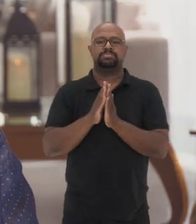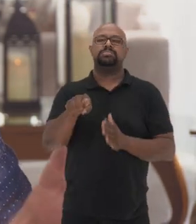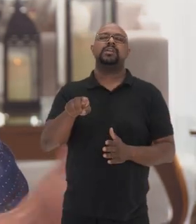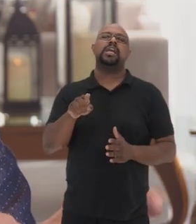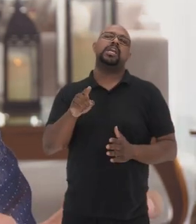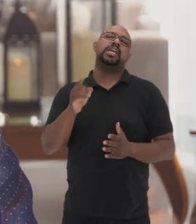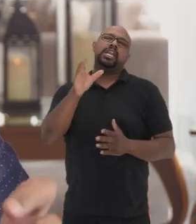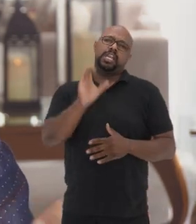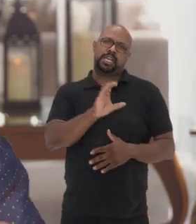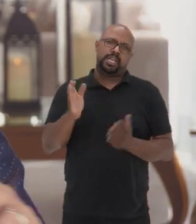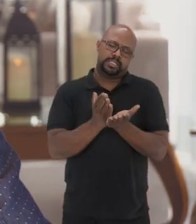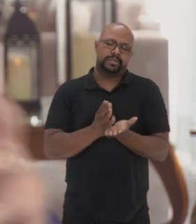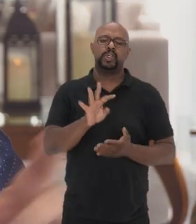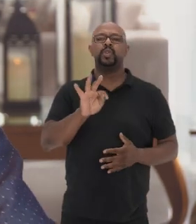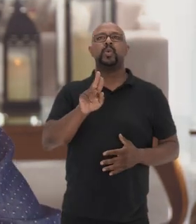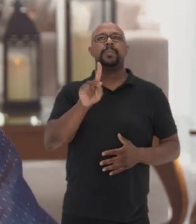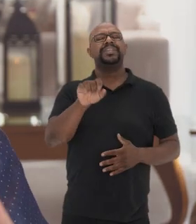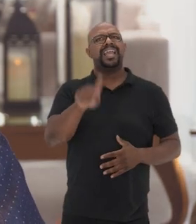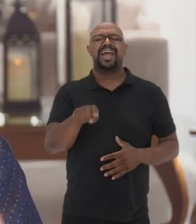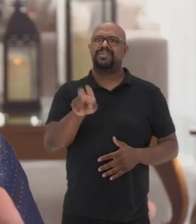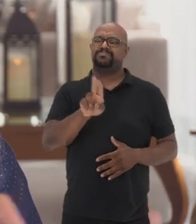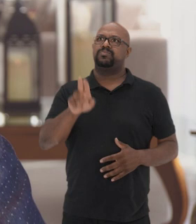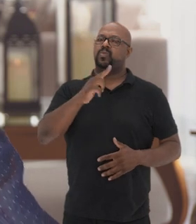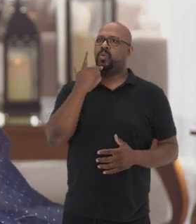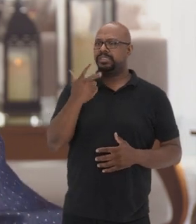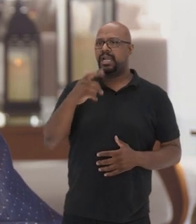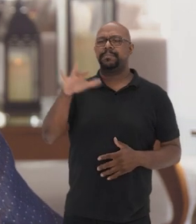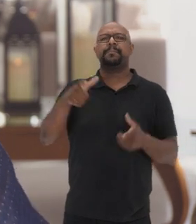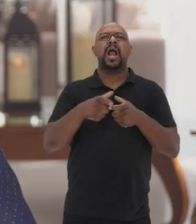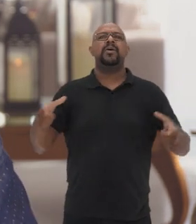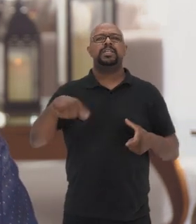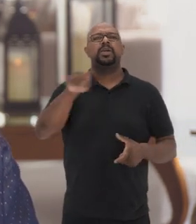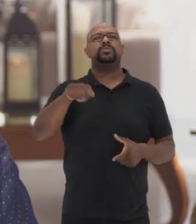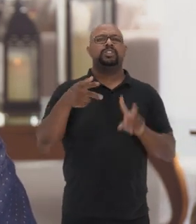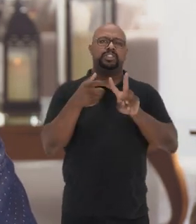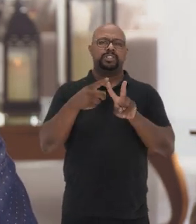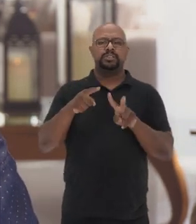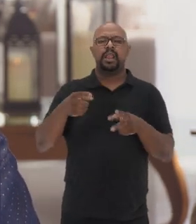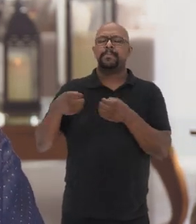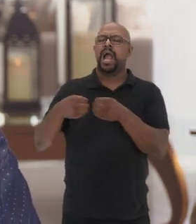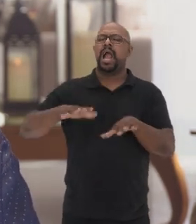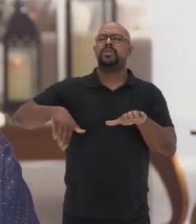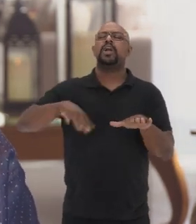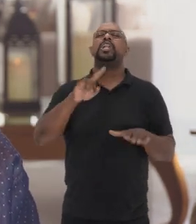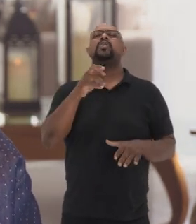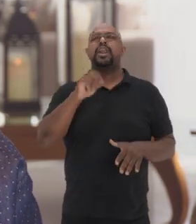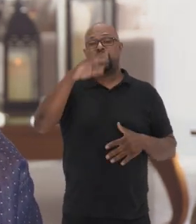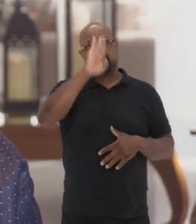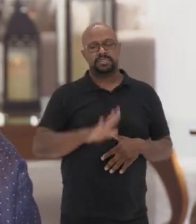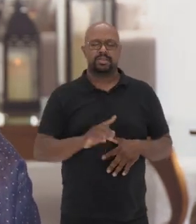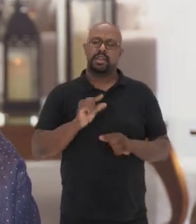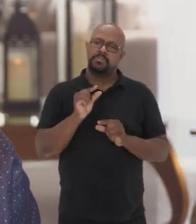Aliás o Tupi era uma língua utilizada para a maior parte dos indígenas do litoral brasileiro aos poucos